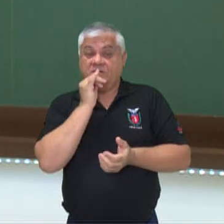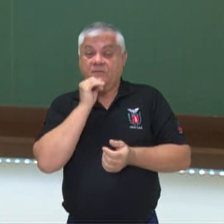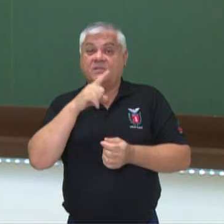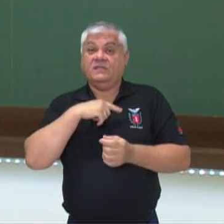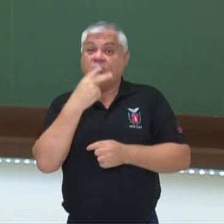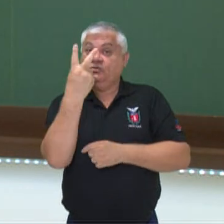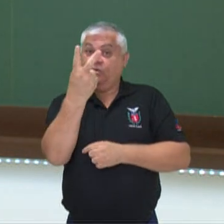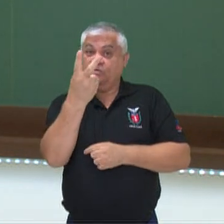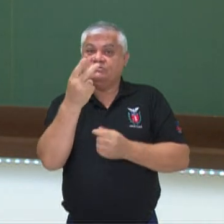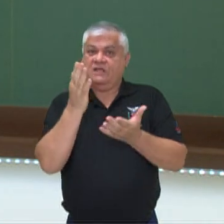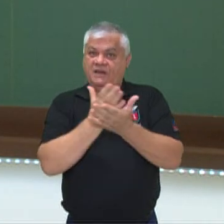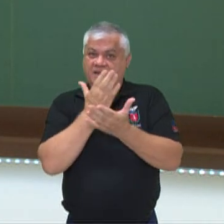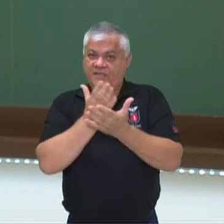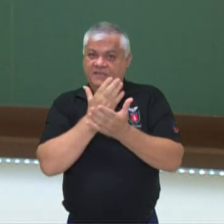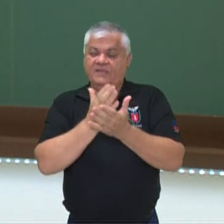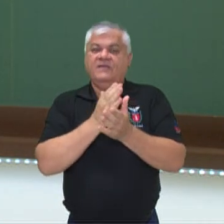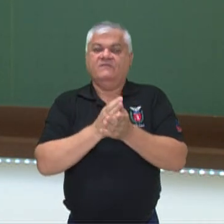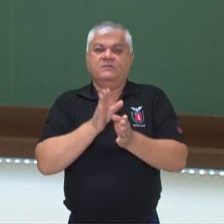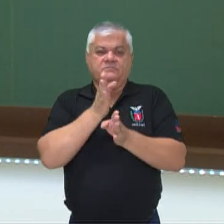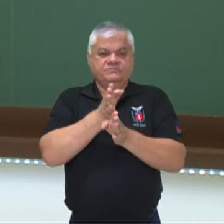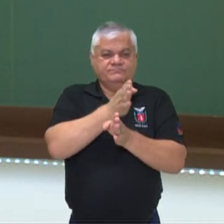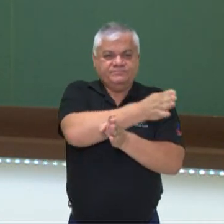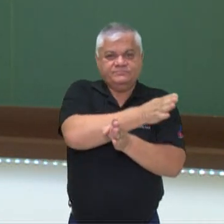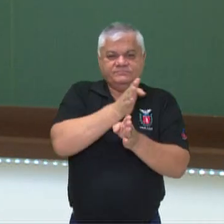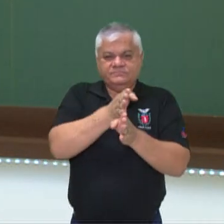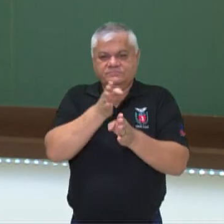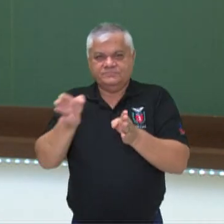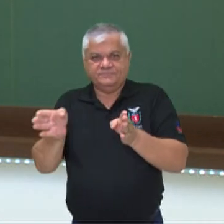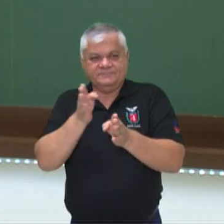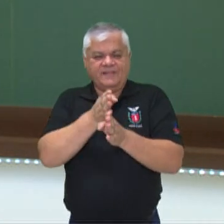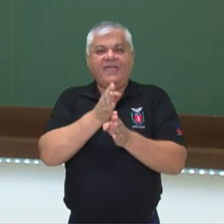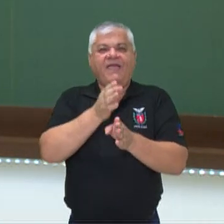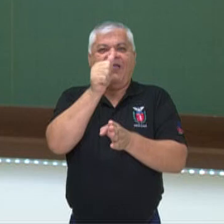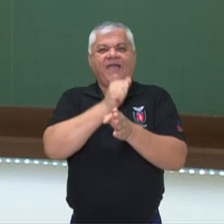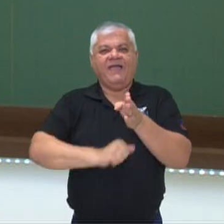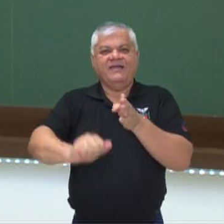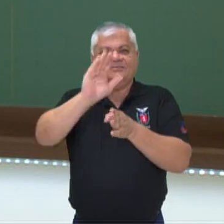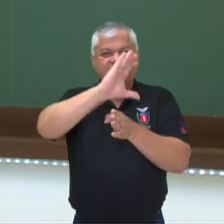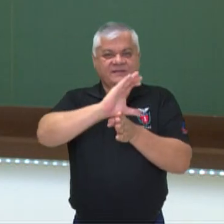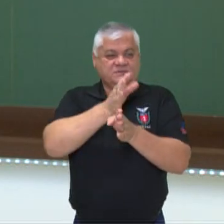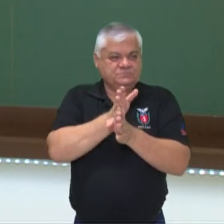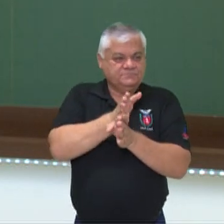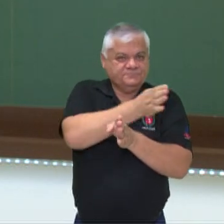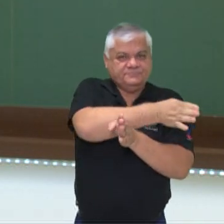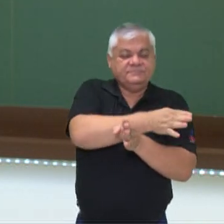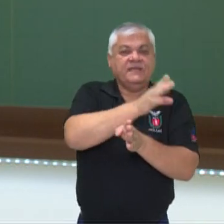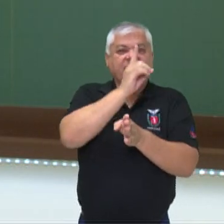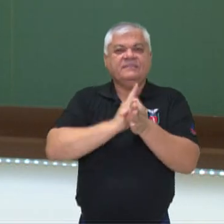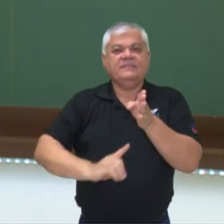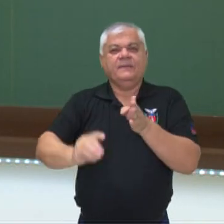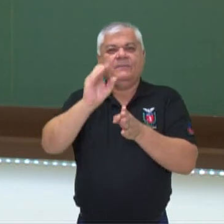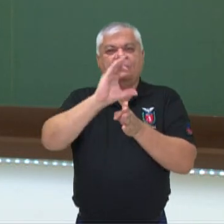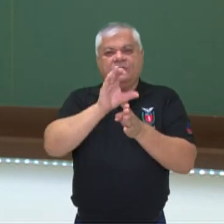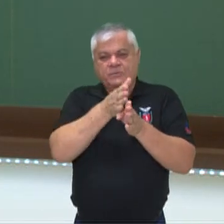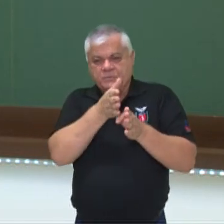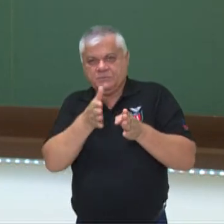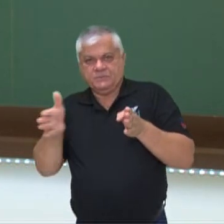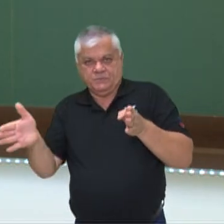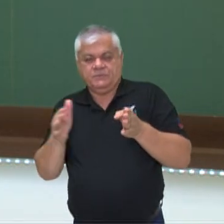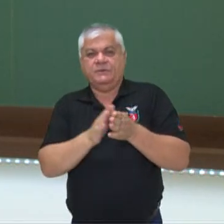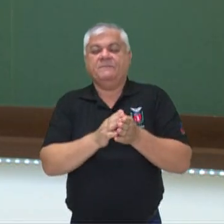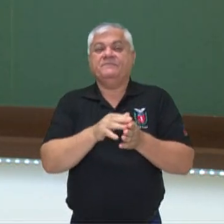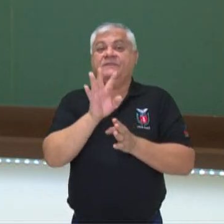dois livros, que uma parte, o Antigo Testamento, foi escrito antes de Cristo e são elementos, livros da antiga Torá